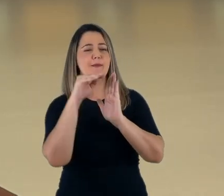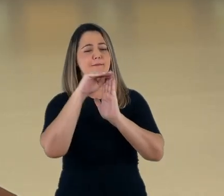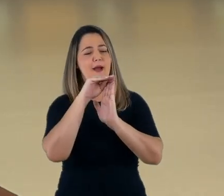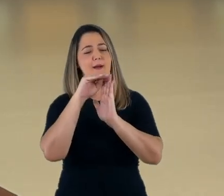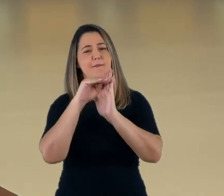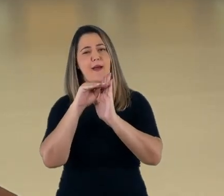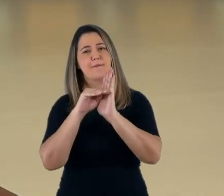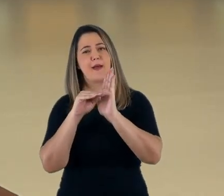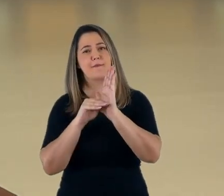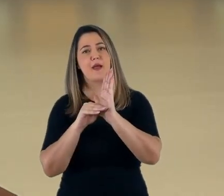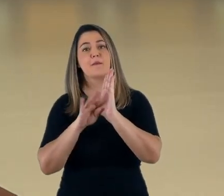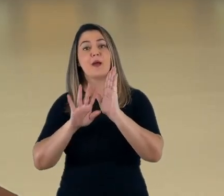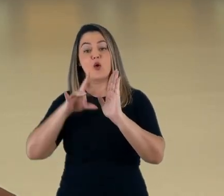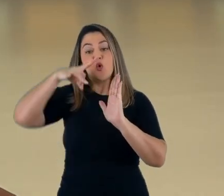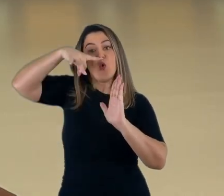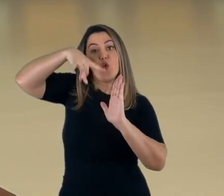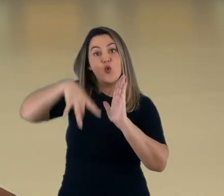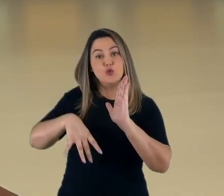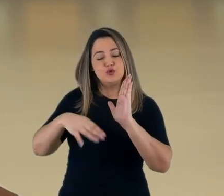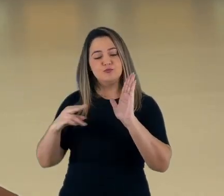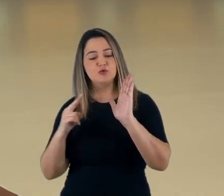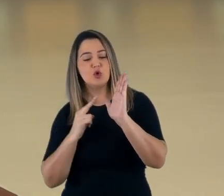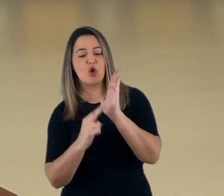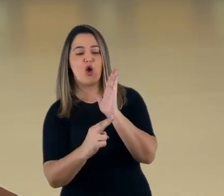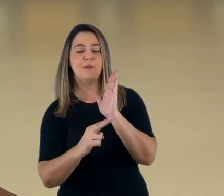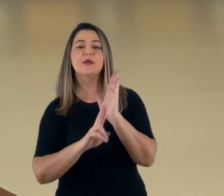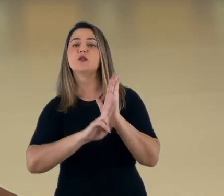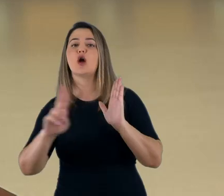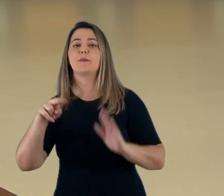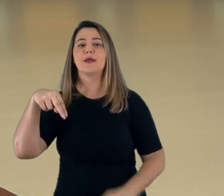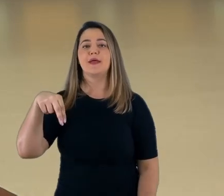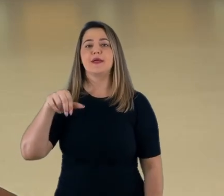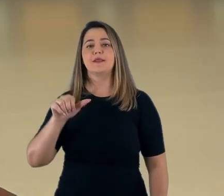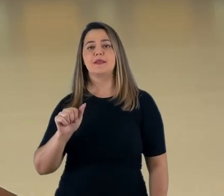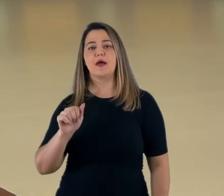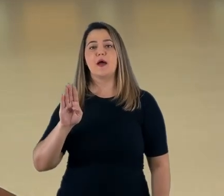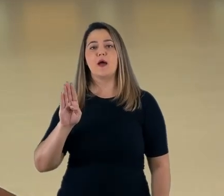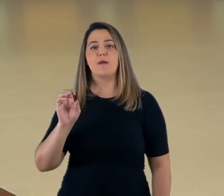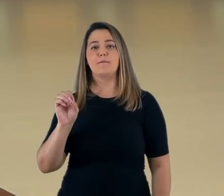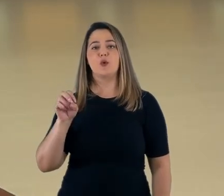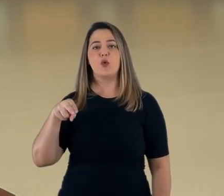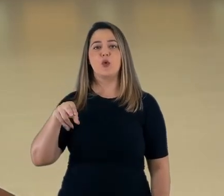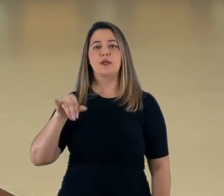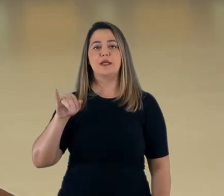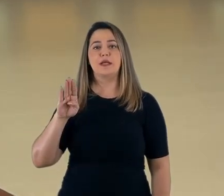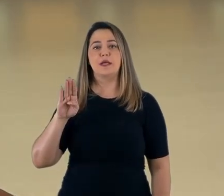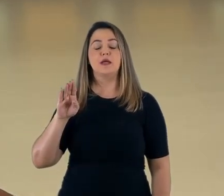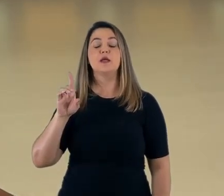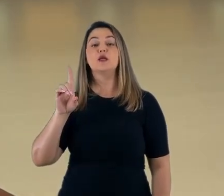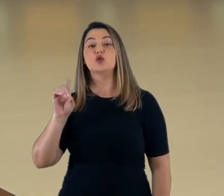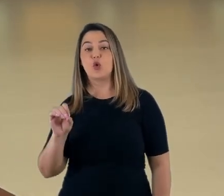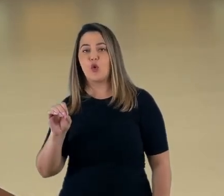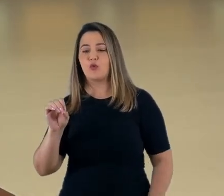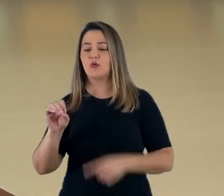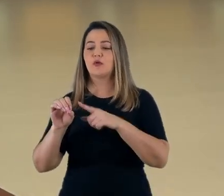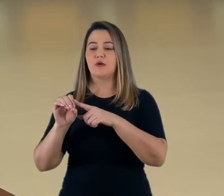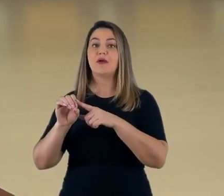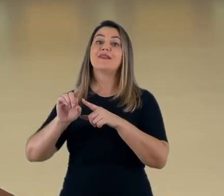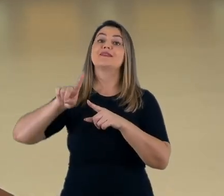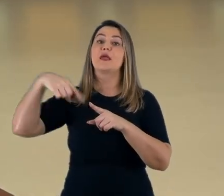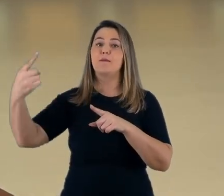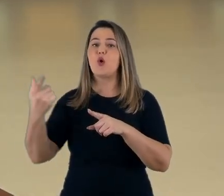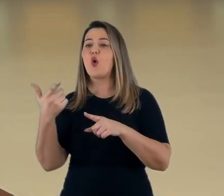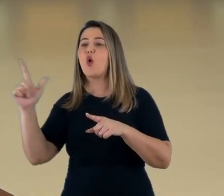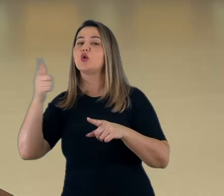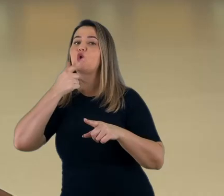reis eram mencionados ali e o último era Nabonido, o rei que governou antes de Ciro, que foi o primeiro rei da